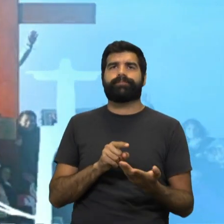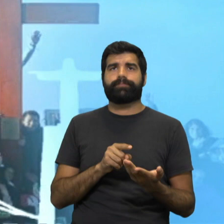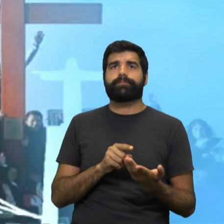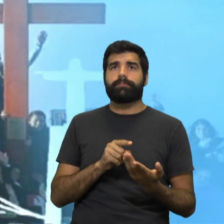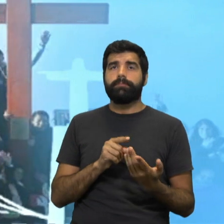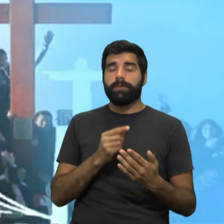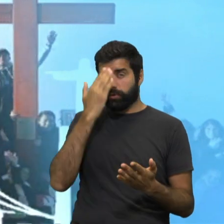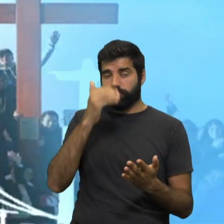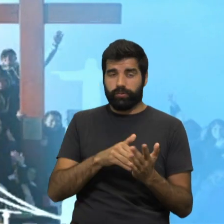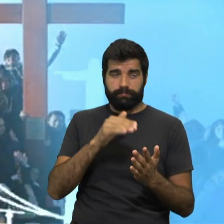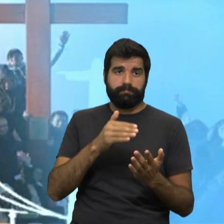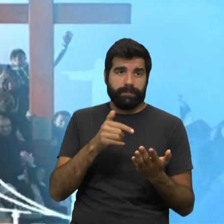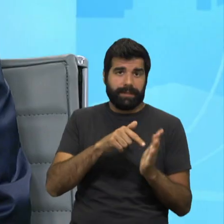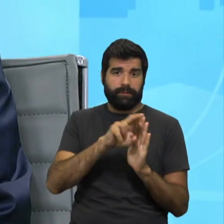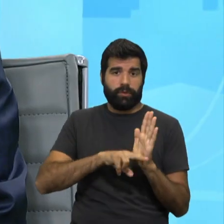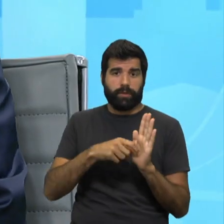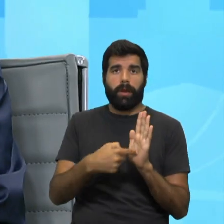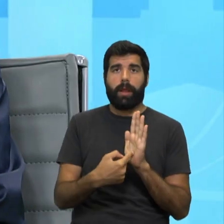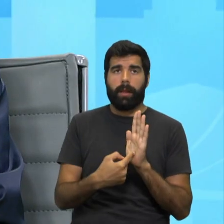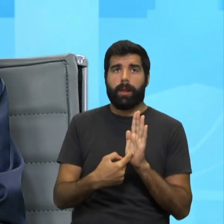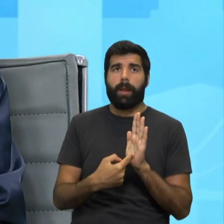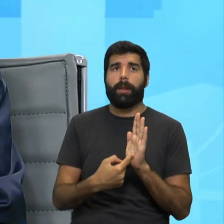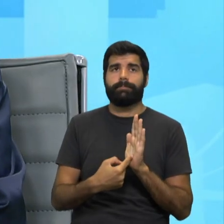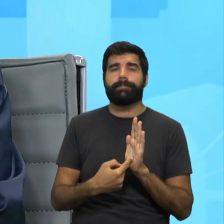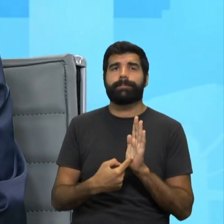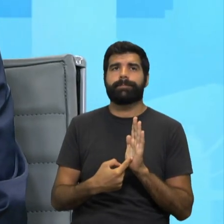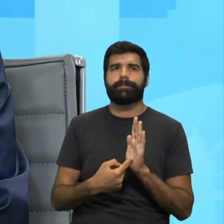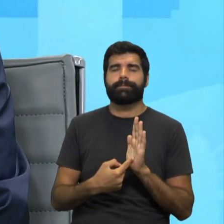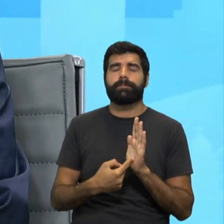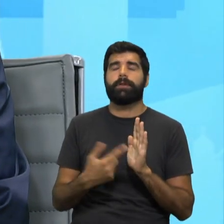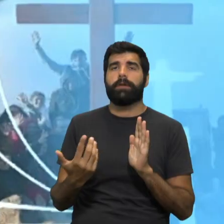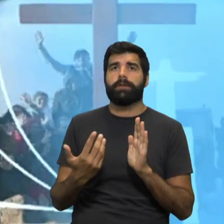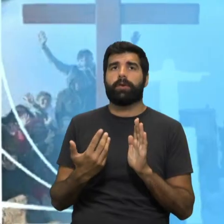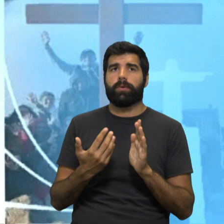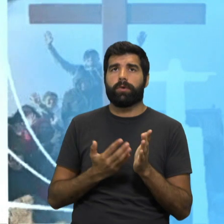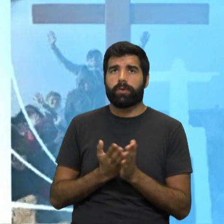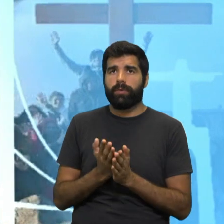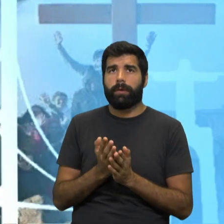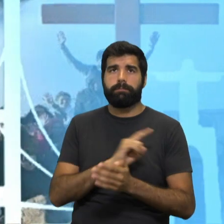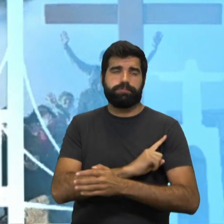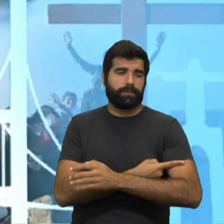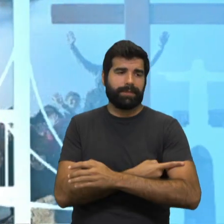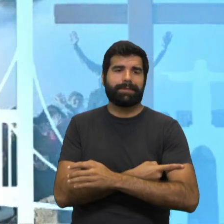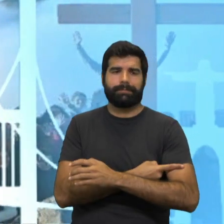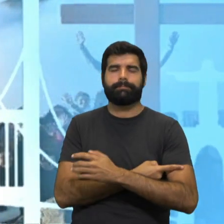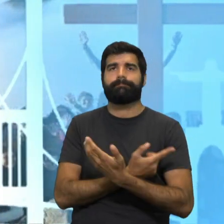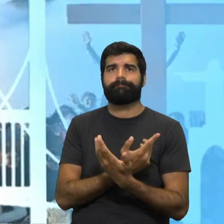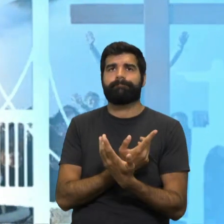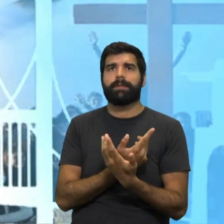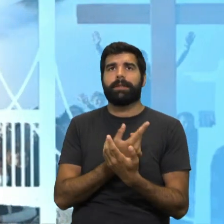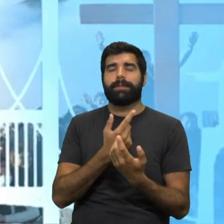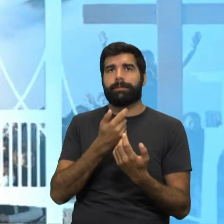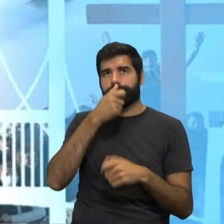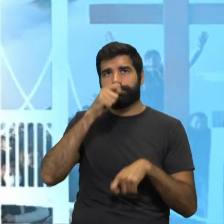principais conclusões, creio eu, que é apresentada aqui no relatório, a manutenção e consolidação do poder em mãos de autocratas.